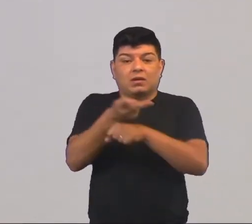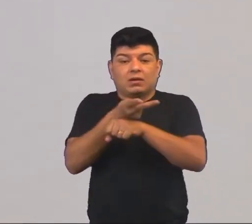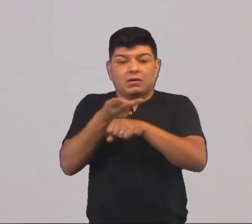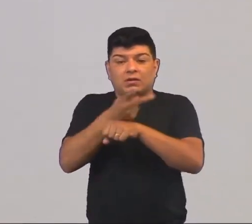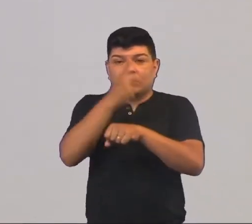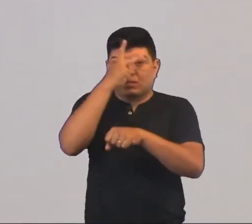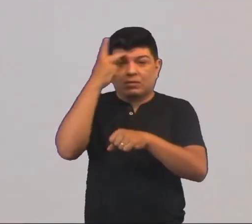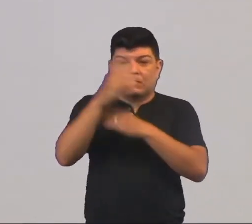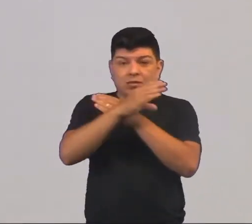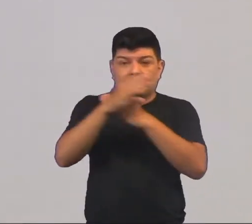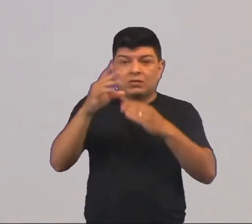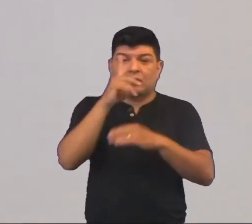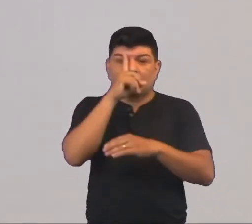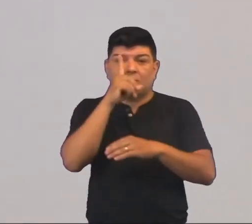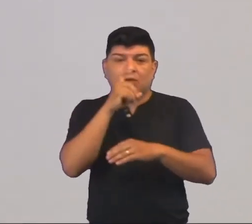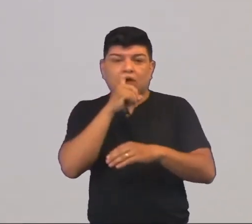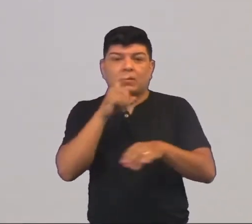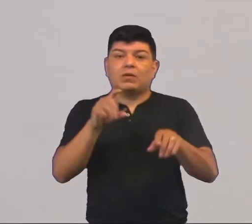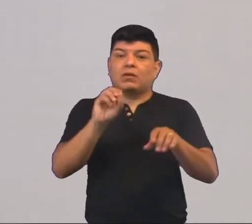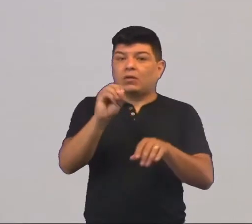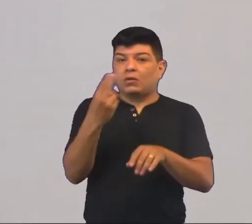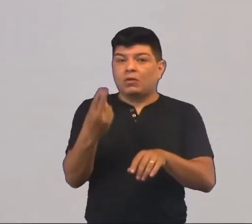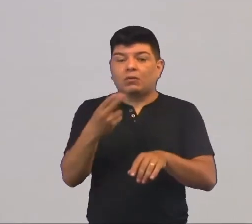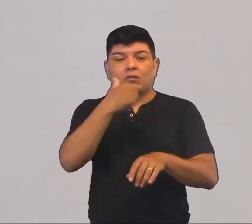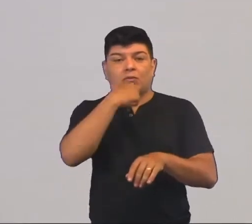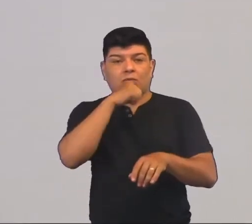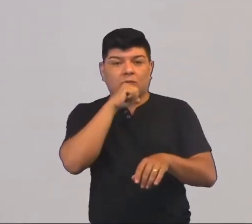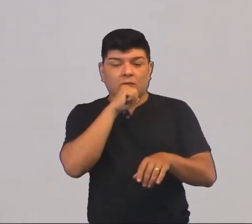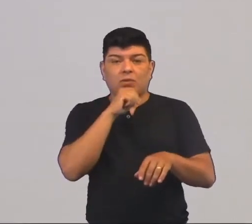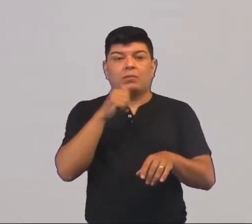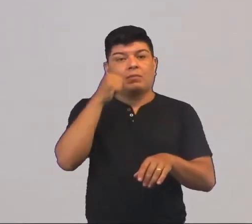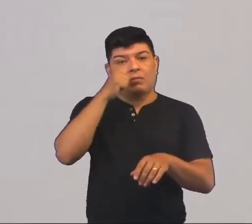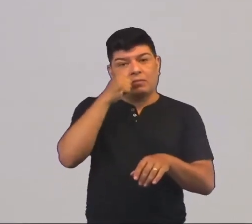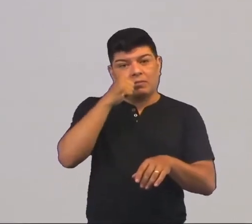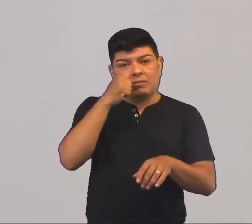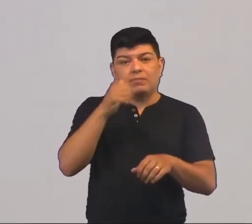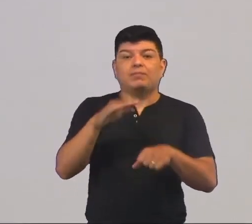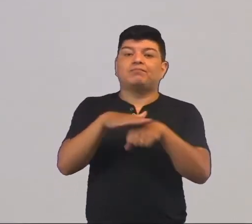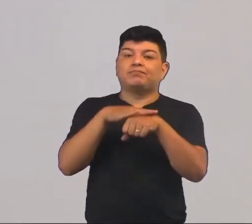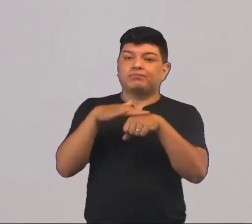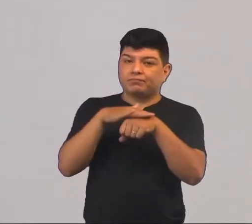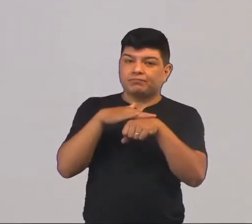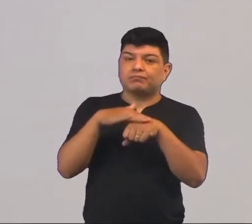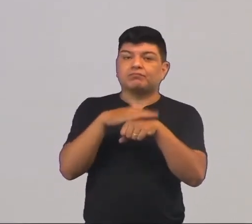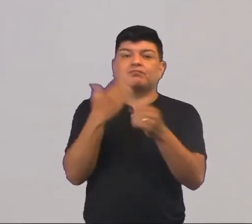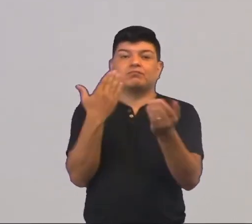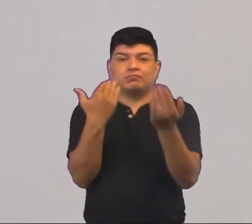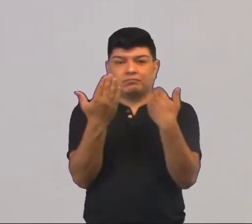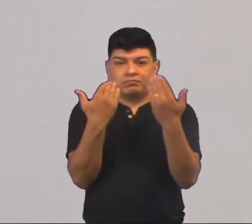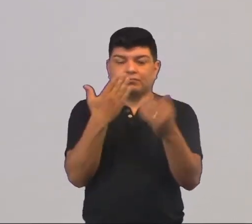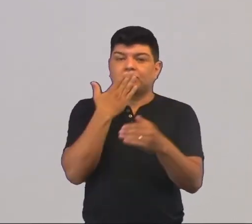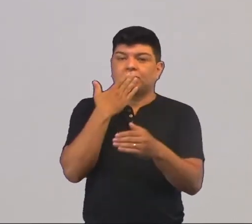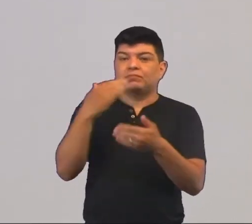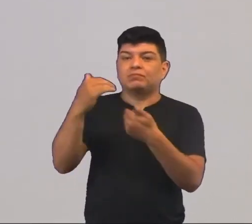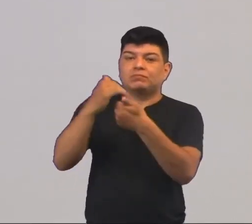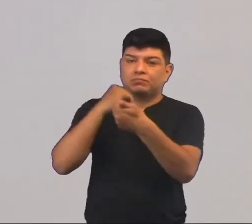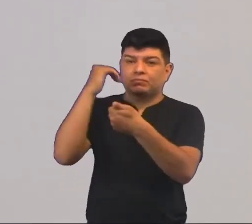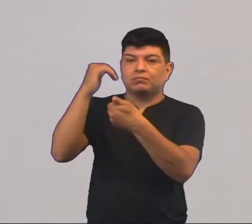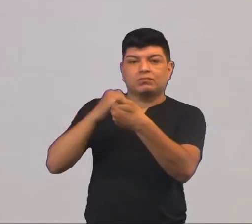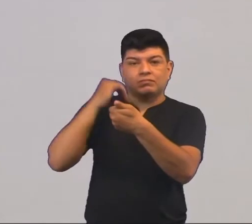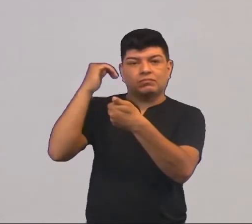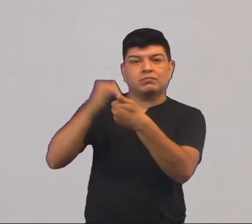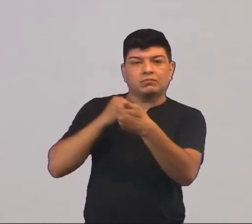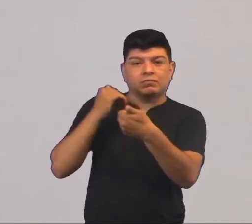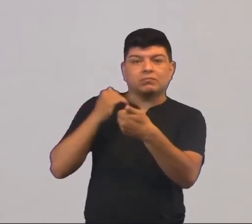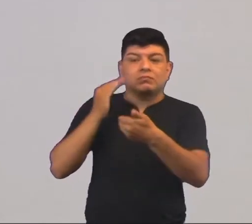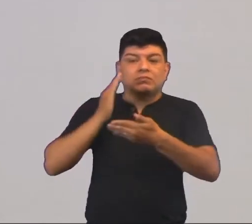de confiança, como seus pais ou a sua mãe, para as meninas, né, conversar, pedir essas orientações